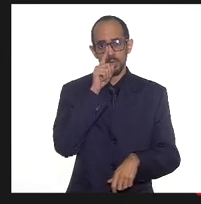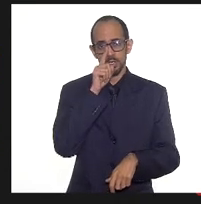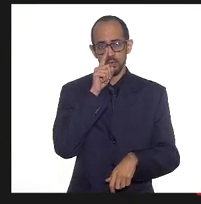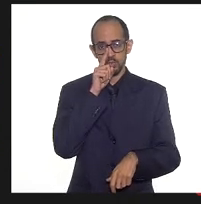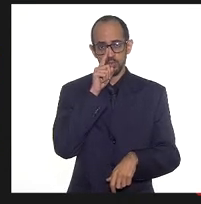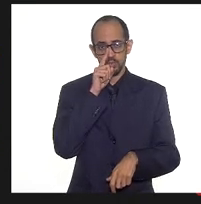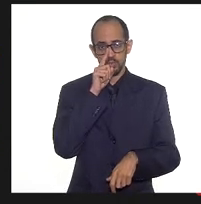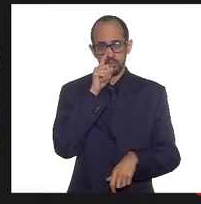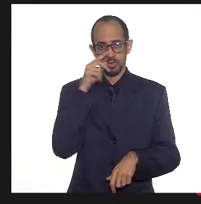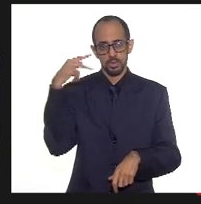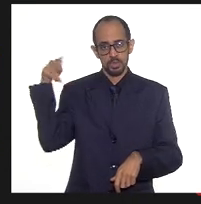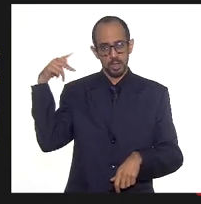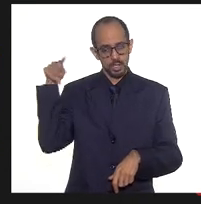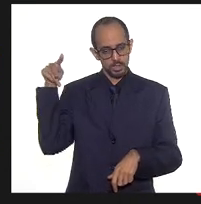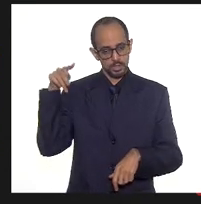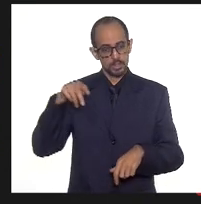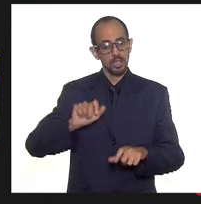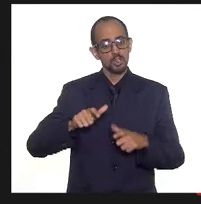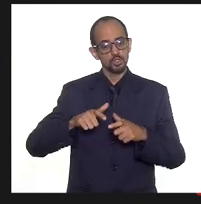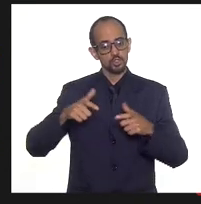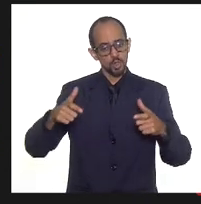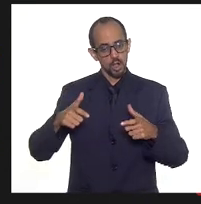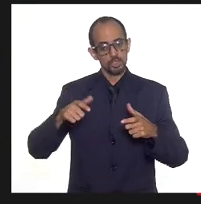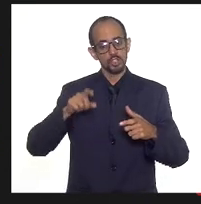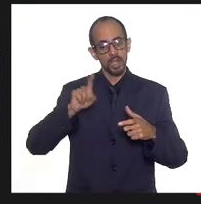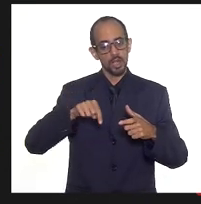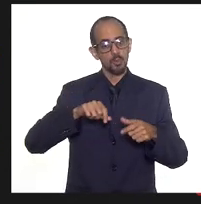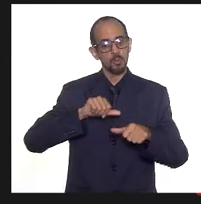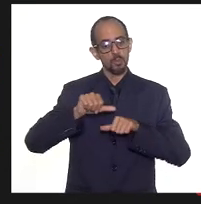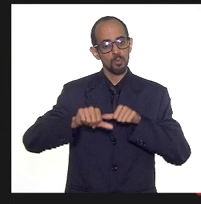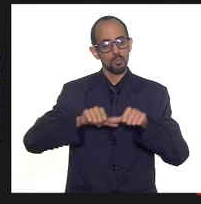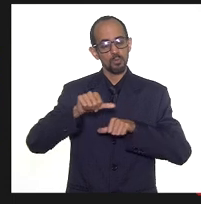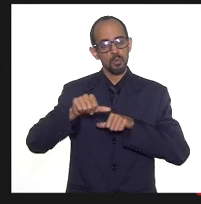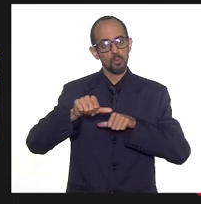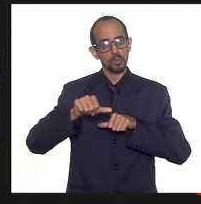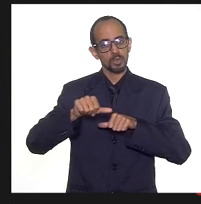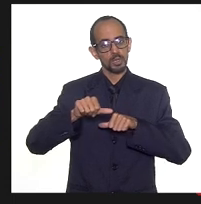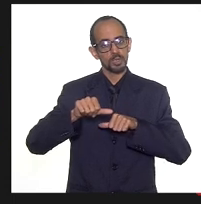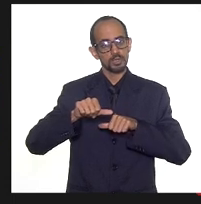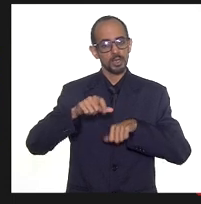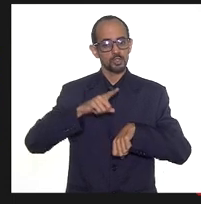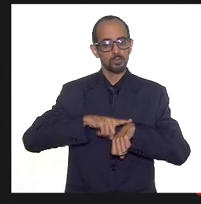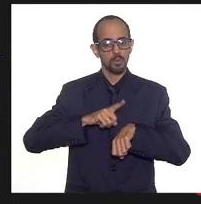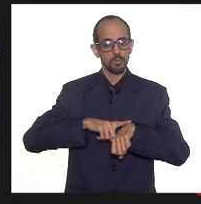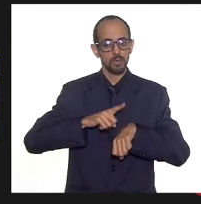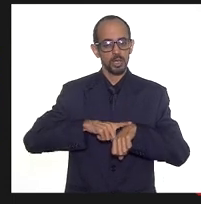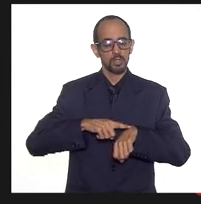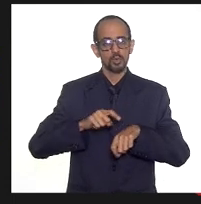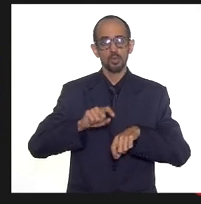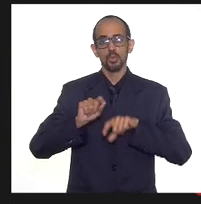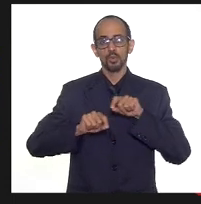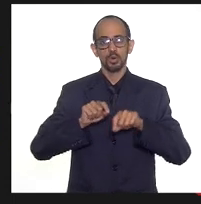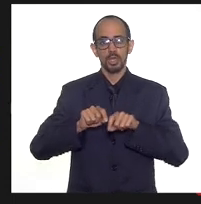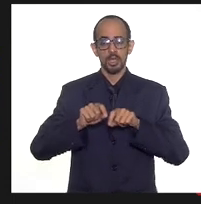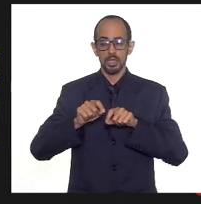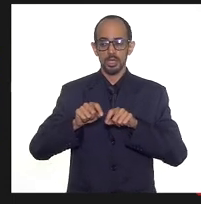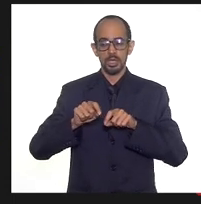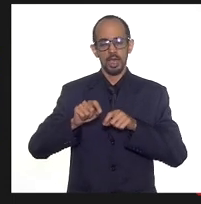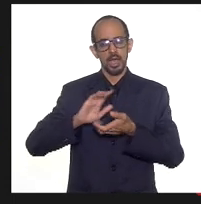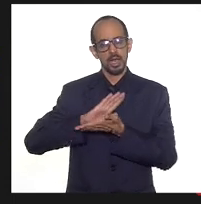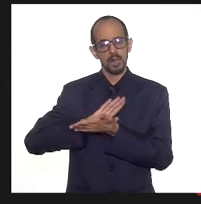nós estávamos num outro momento em que as agressões, como vamos ver, tinham